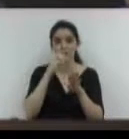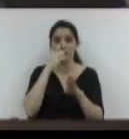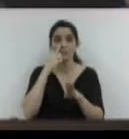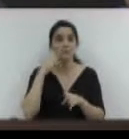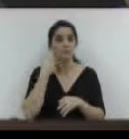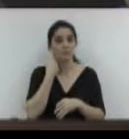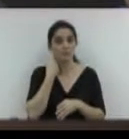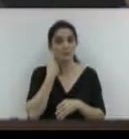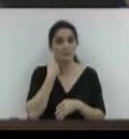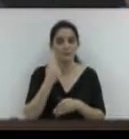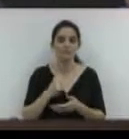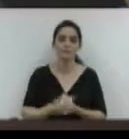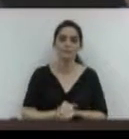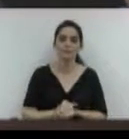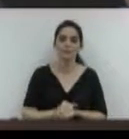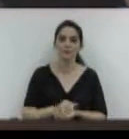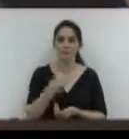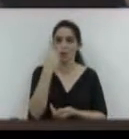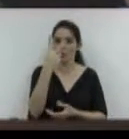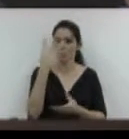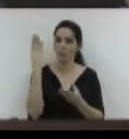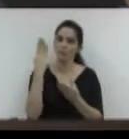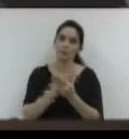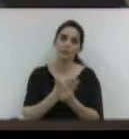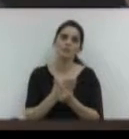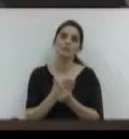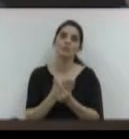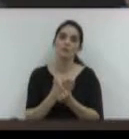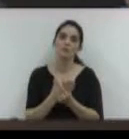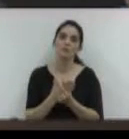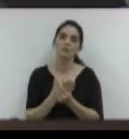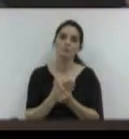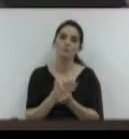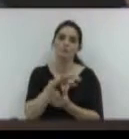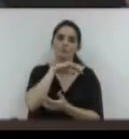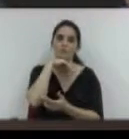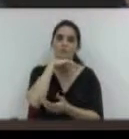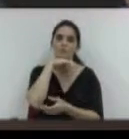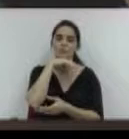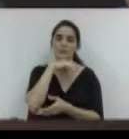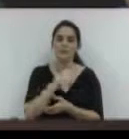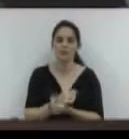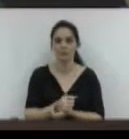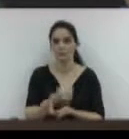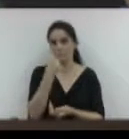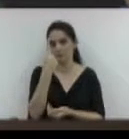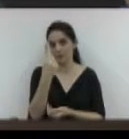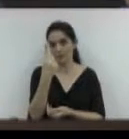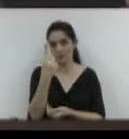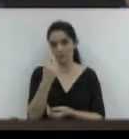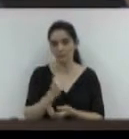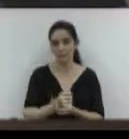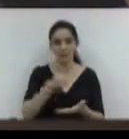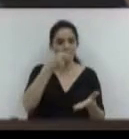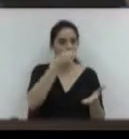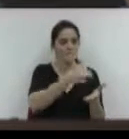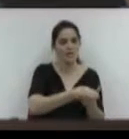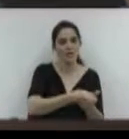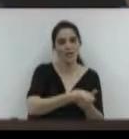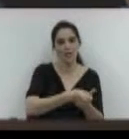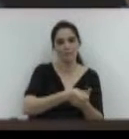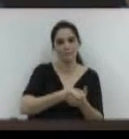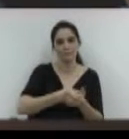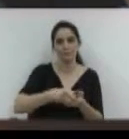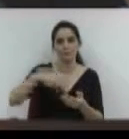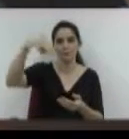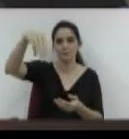primeiro interpôs 2 processos em face do denunciado, sendo uma indenização por danos morais e